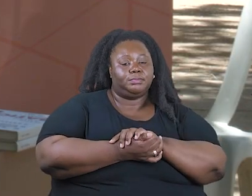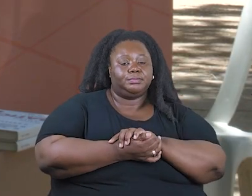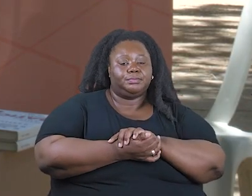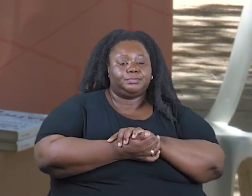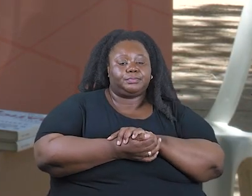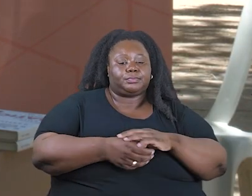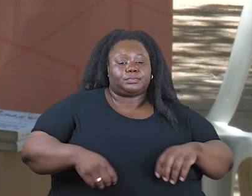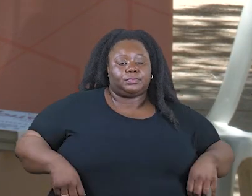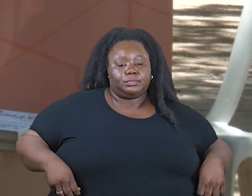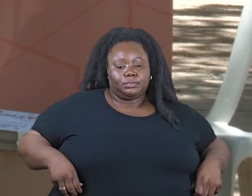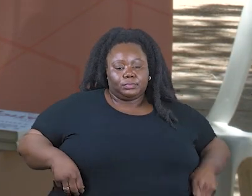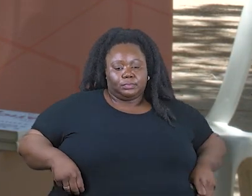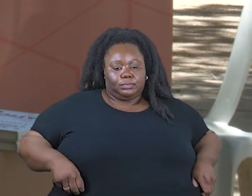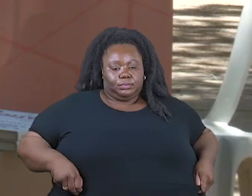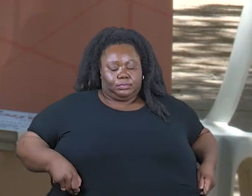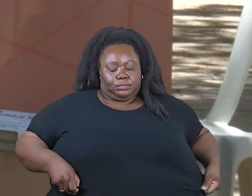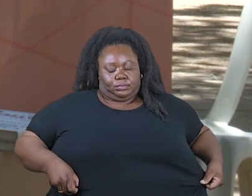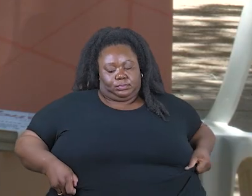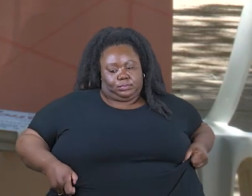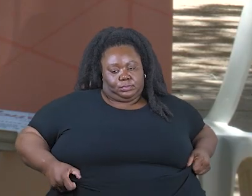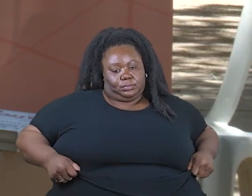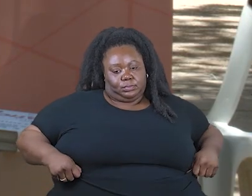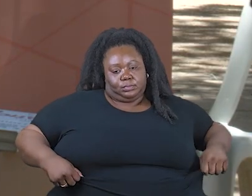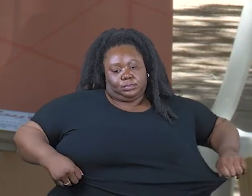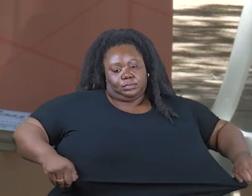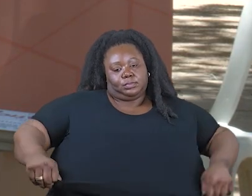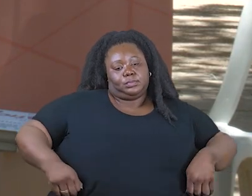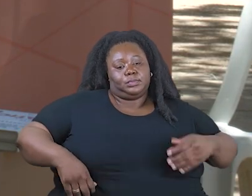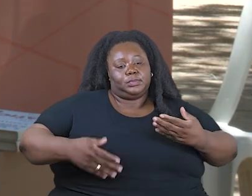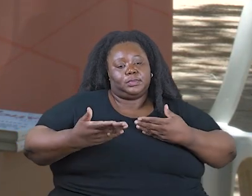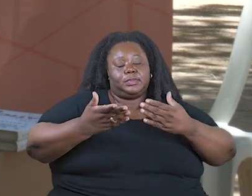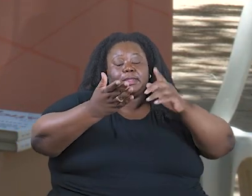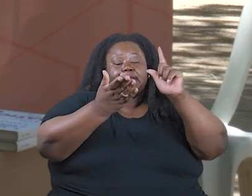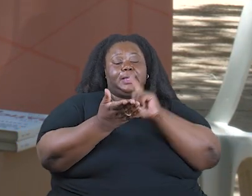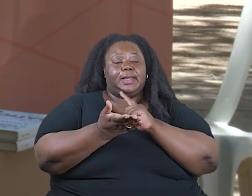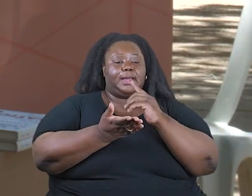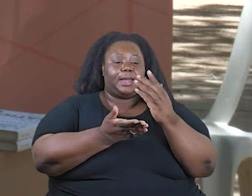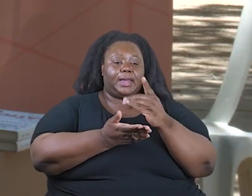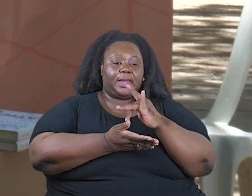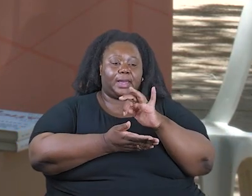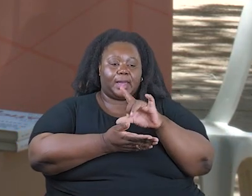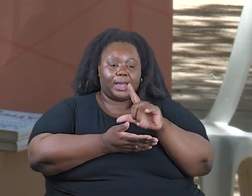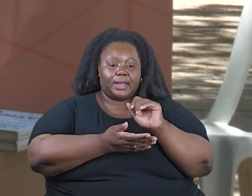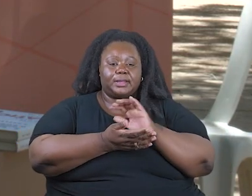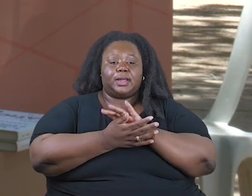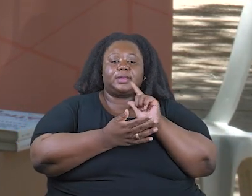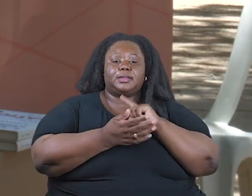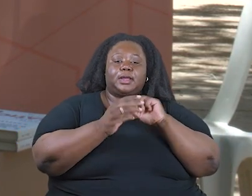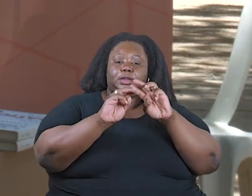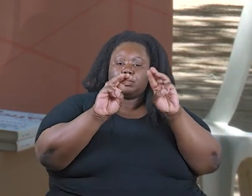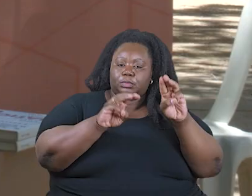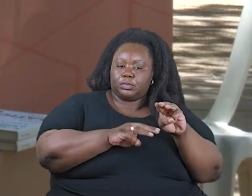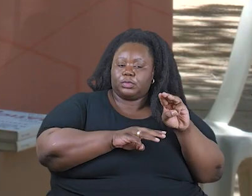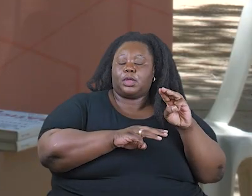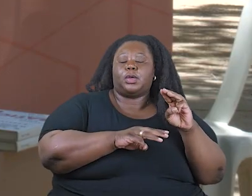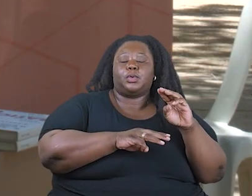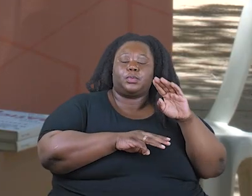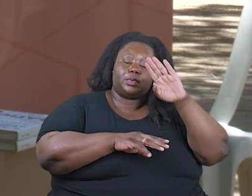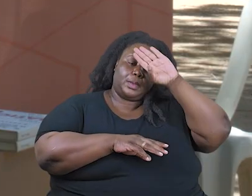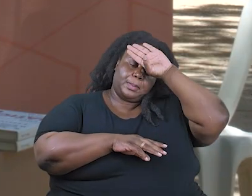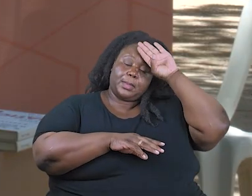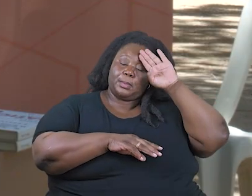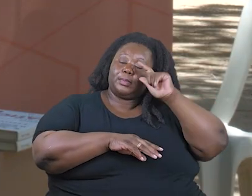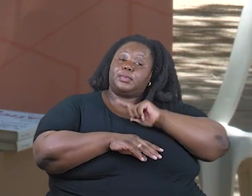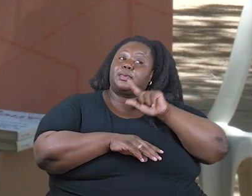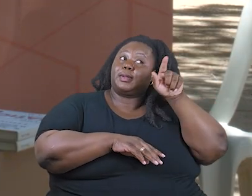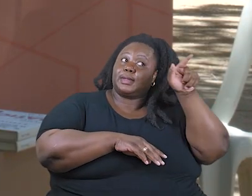não tem. Tem catálogos, né? Tem esse aqui do Museu da Pampulha, tem esse que eu trouxe, que é de uma